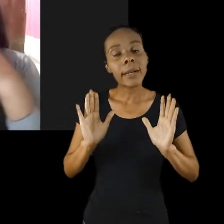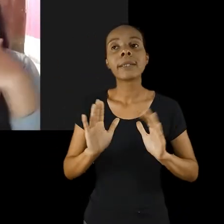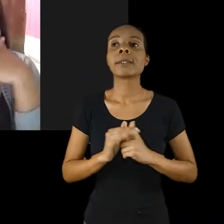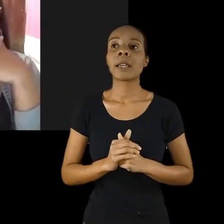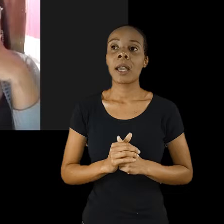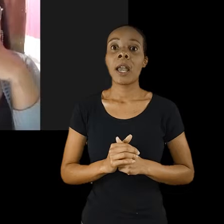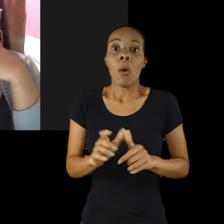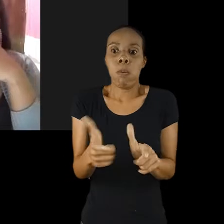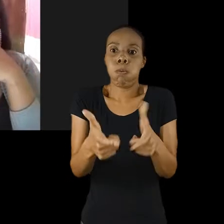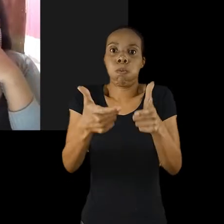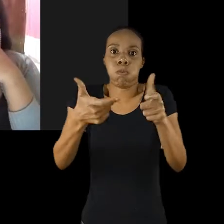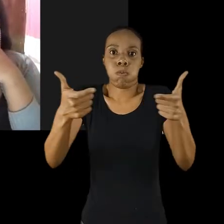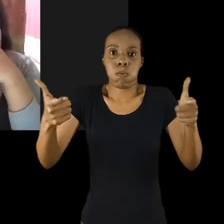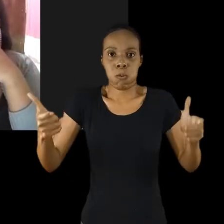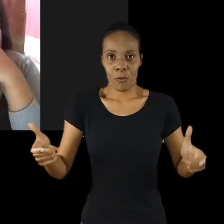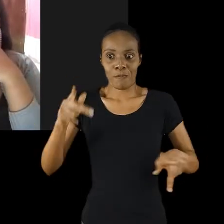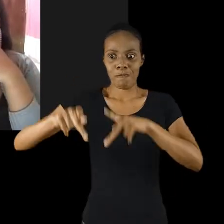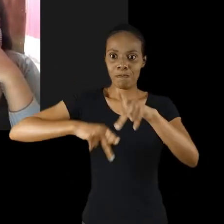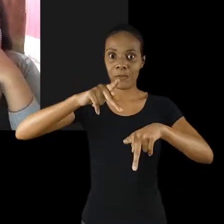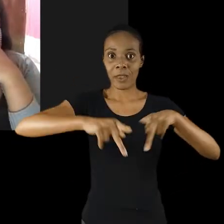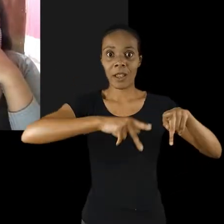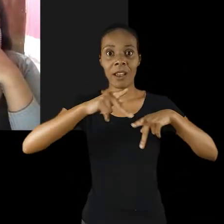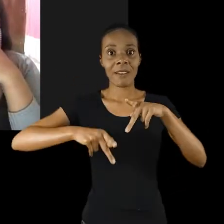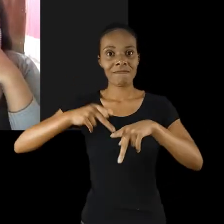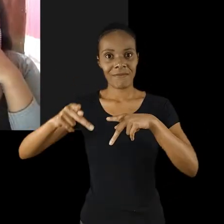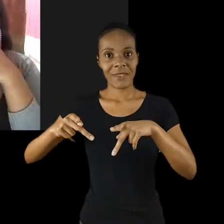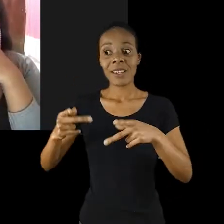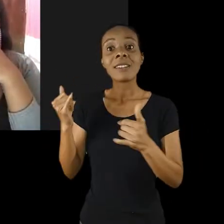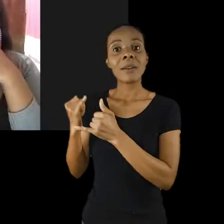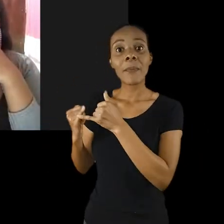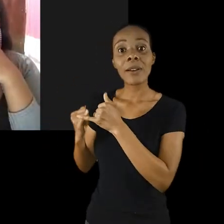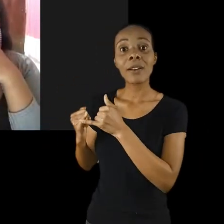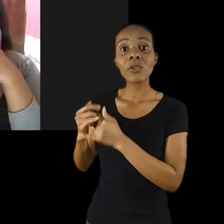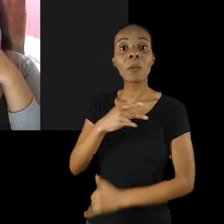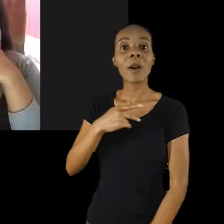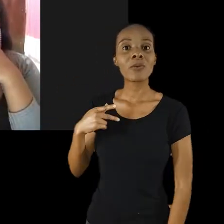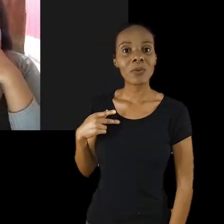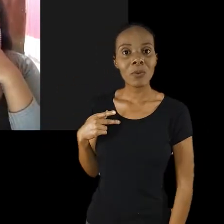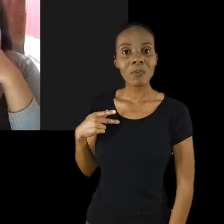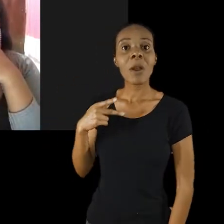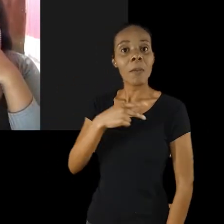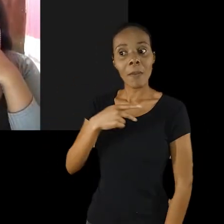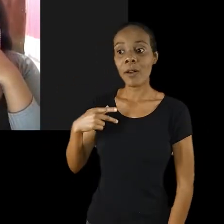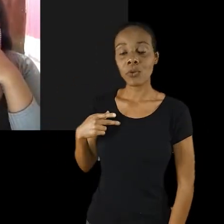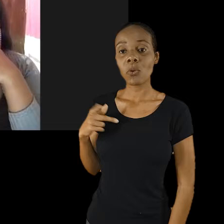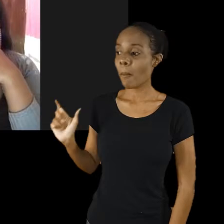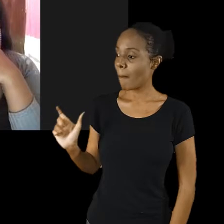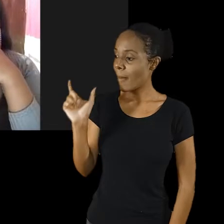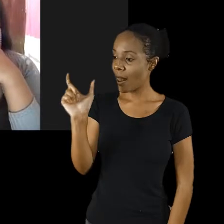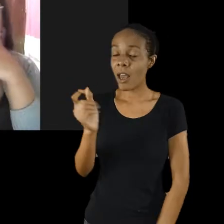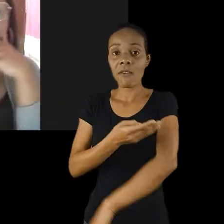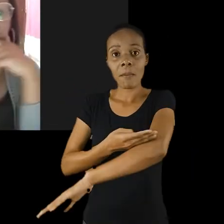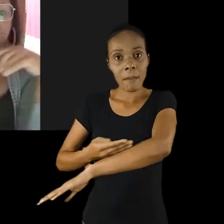em massa, movimentar isso em massa, como os pastores nas igrejas fazem, usando da palavra branca,